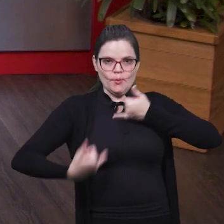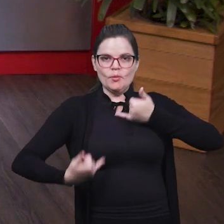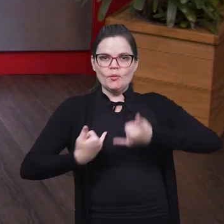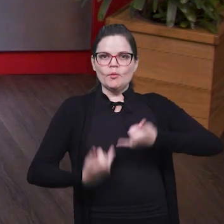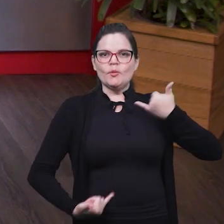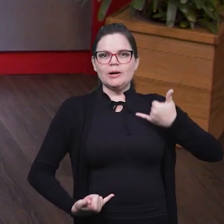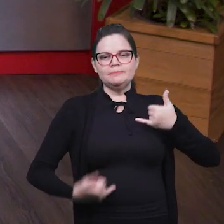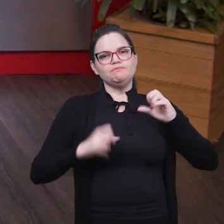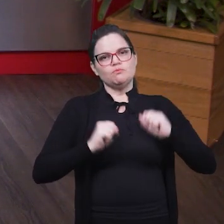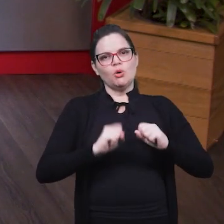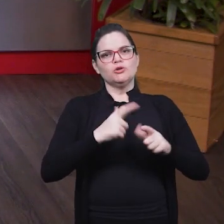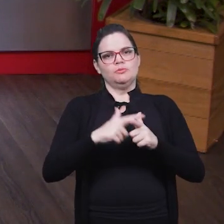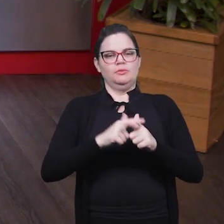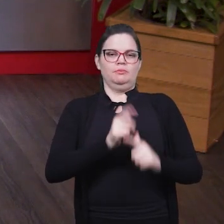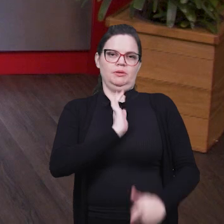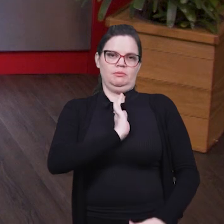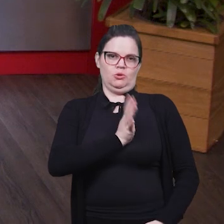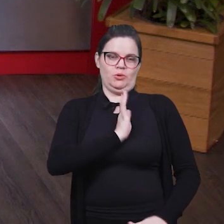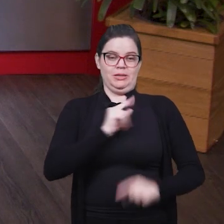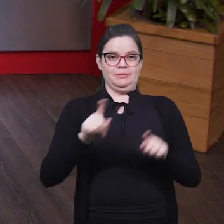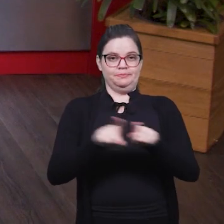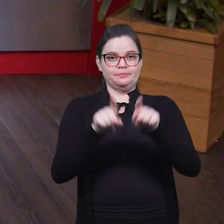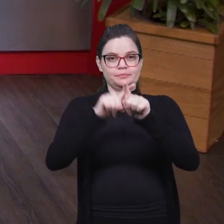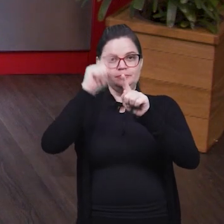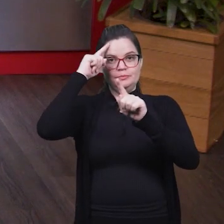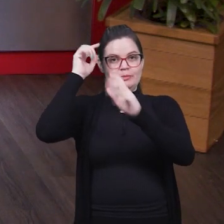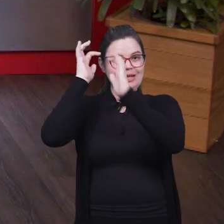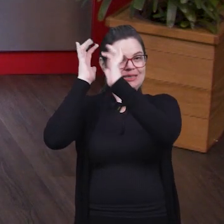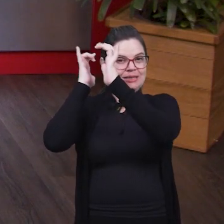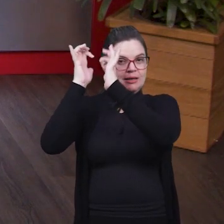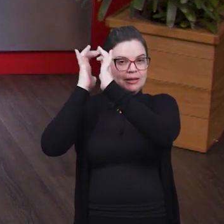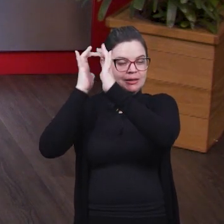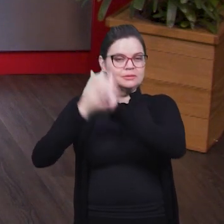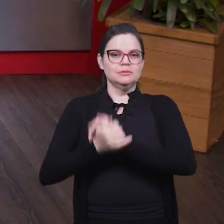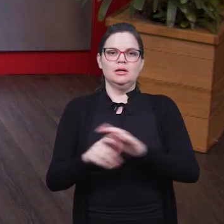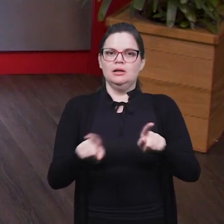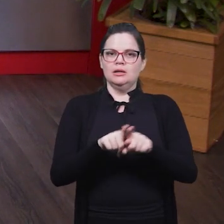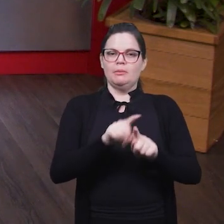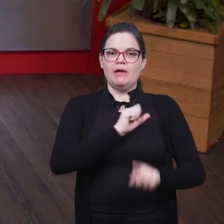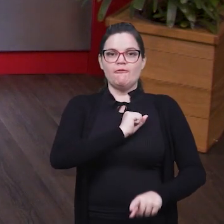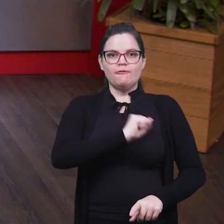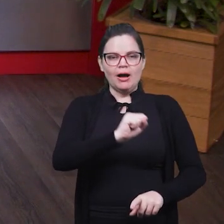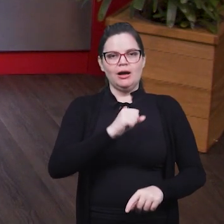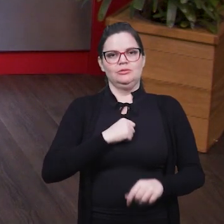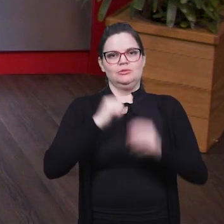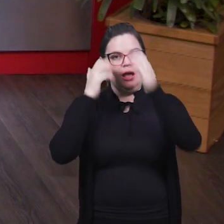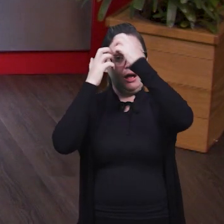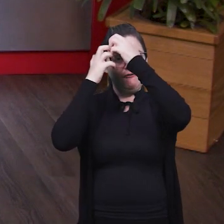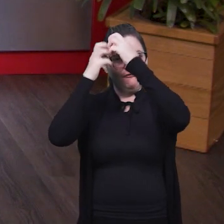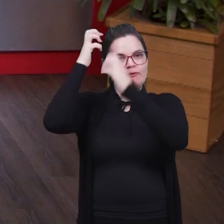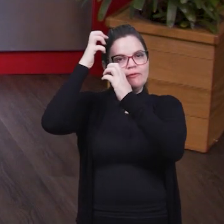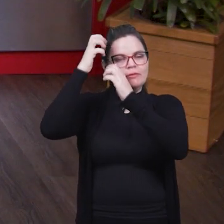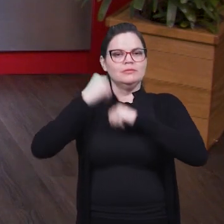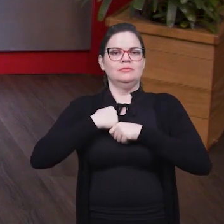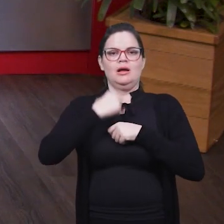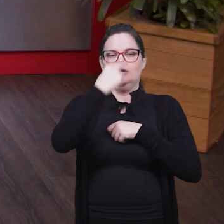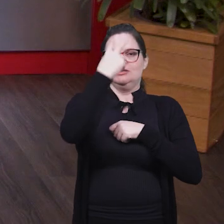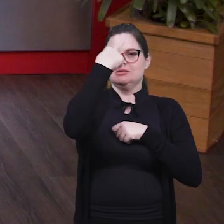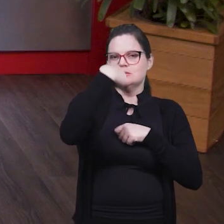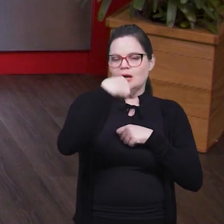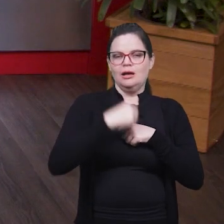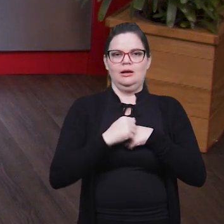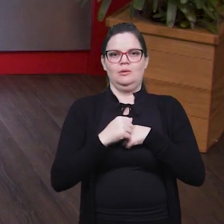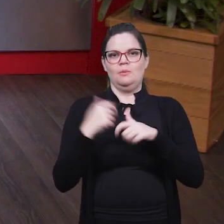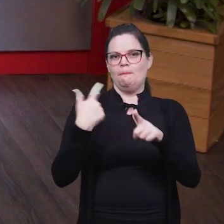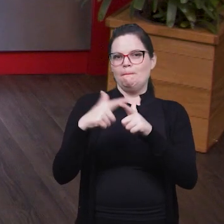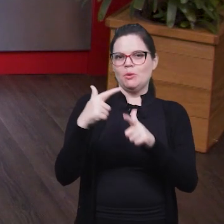problemas do coração, do cérebro, incluindo também infartos, AVC, cegueira, problemas nos